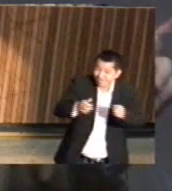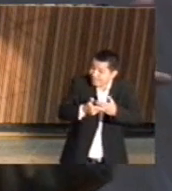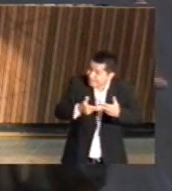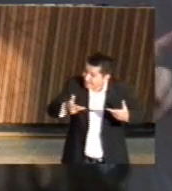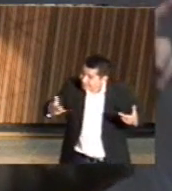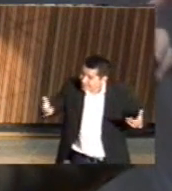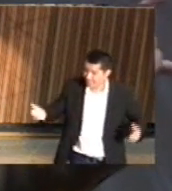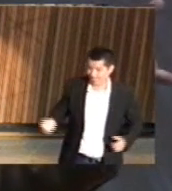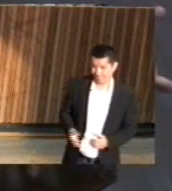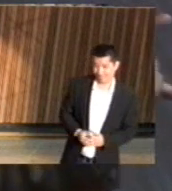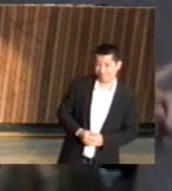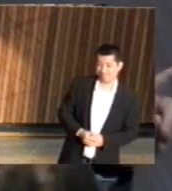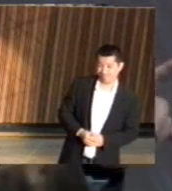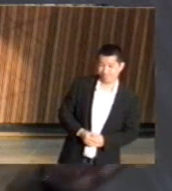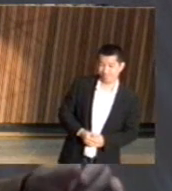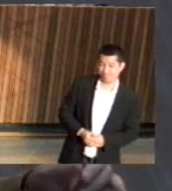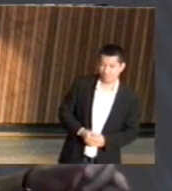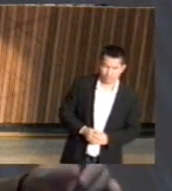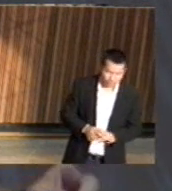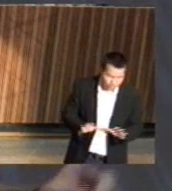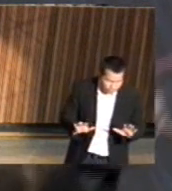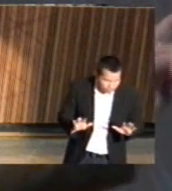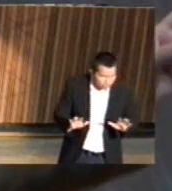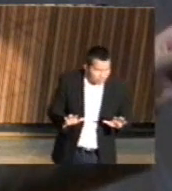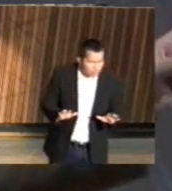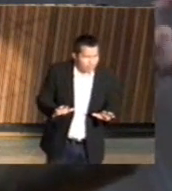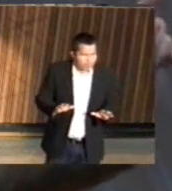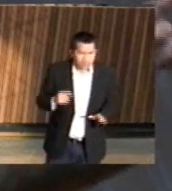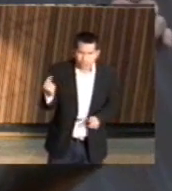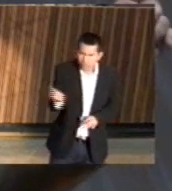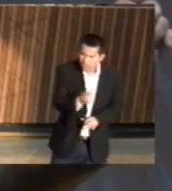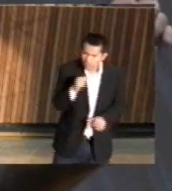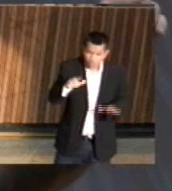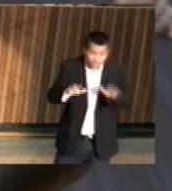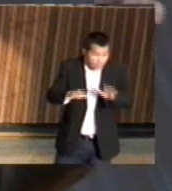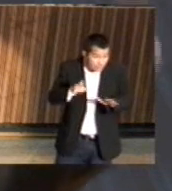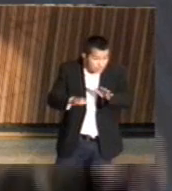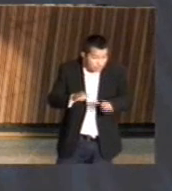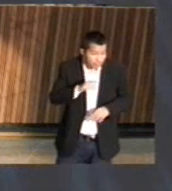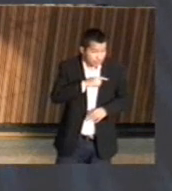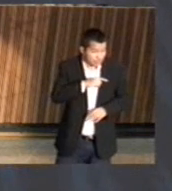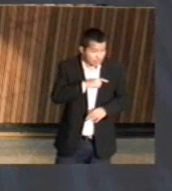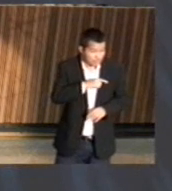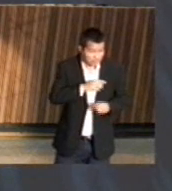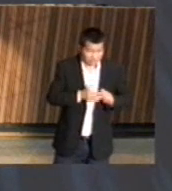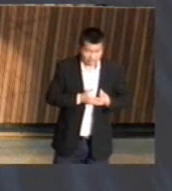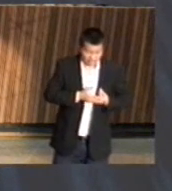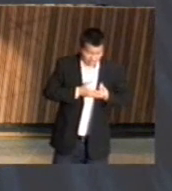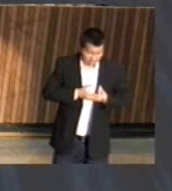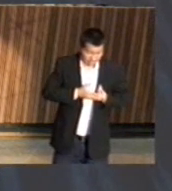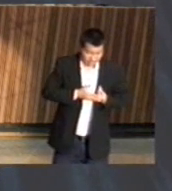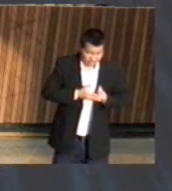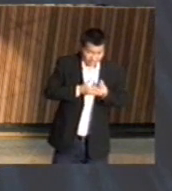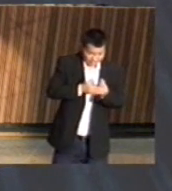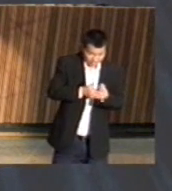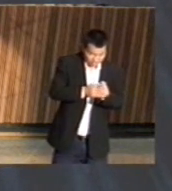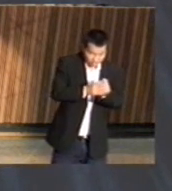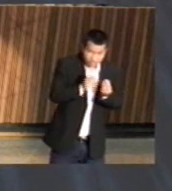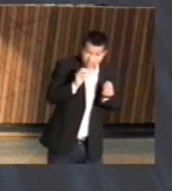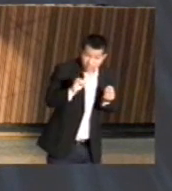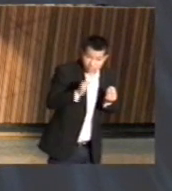Mesmo que você tenha que perder, é isso que a Bíblia ensina. Esta é a vontade de Deus. Por